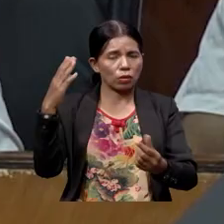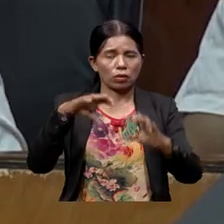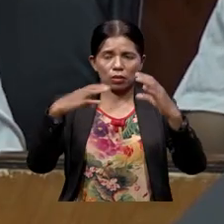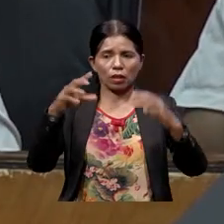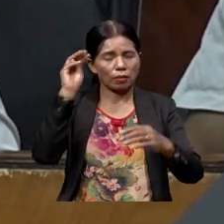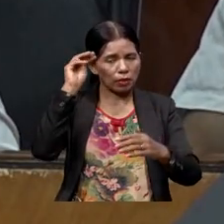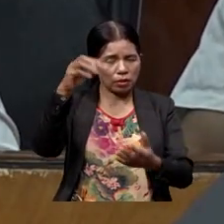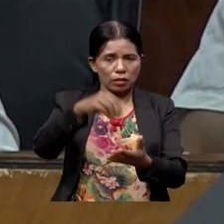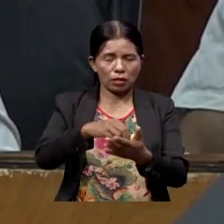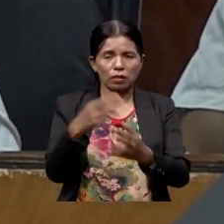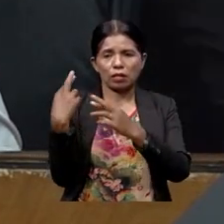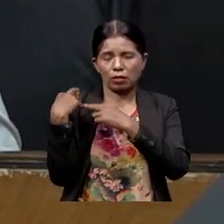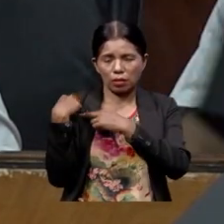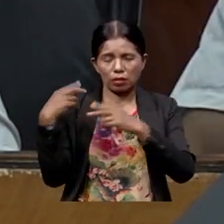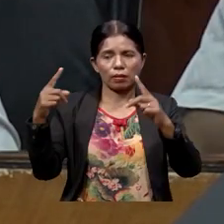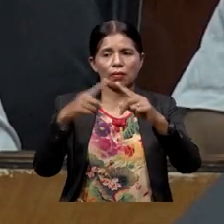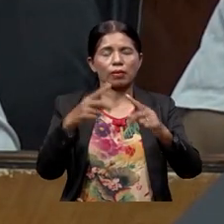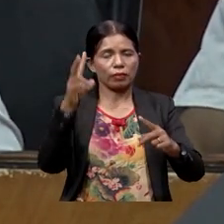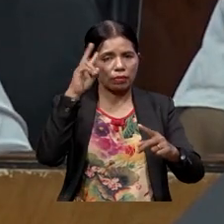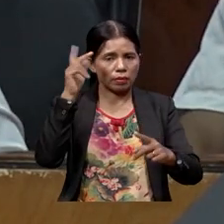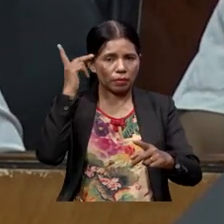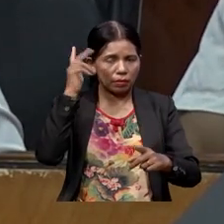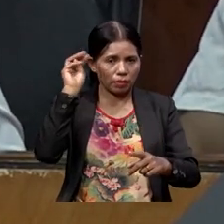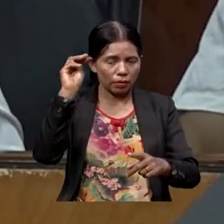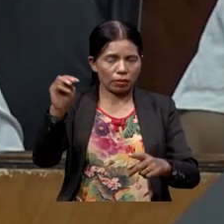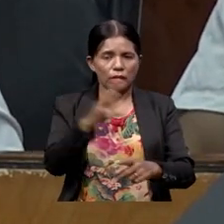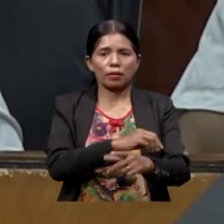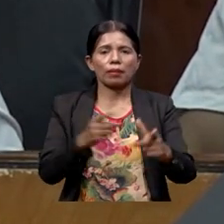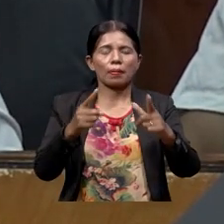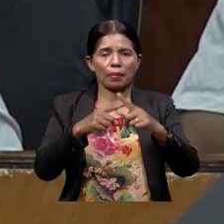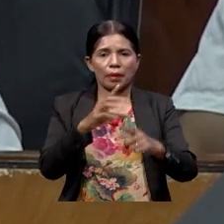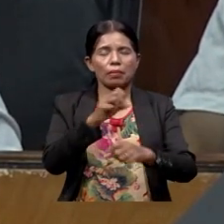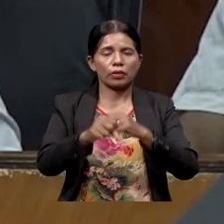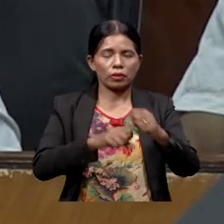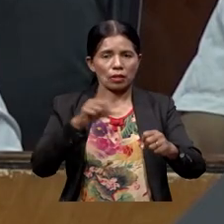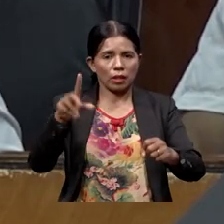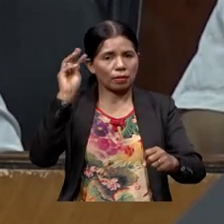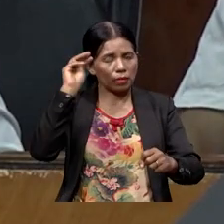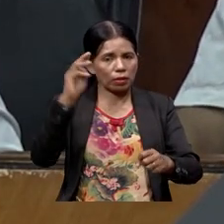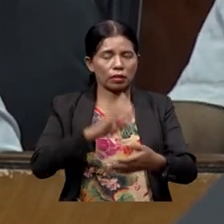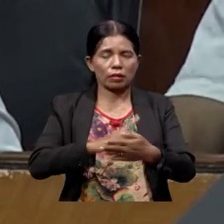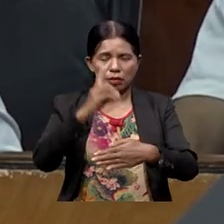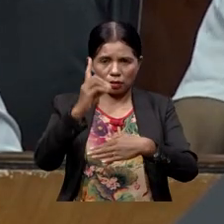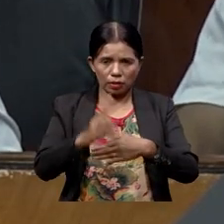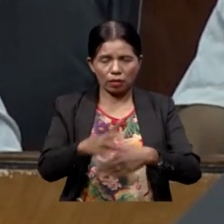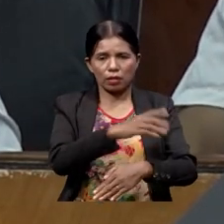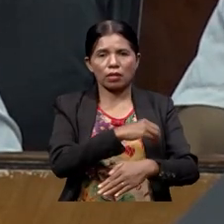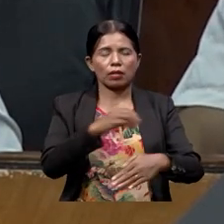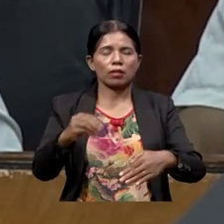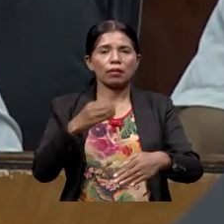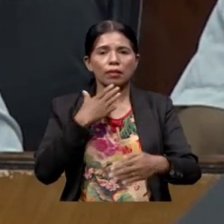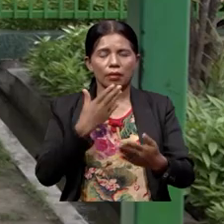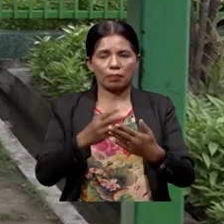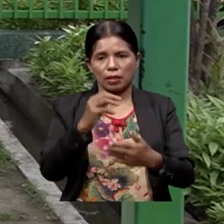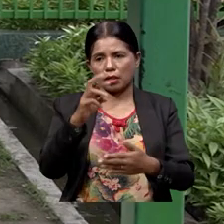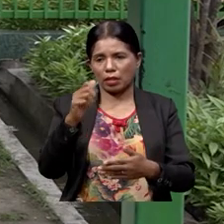Ministro atribuiu na responsabilidade, Liu, vice-primeiro-ministro, ministro coordenador ba assunto social, no ministro de desenvolvimento rural, no habitação comunitária,